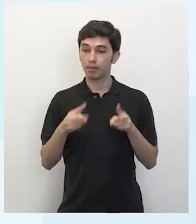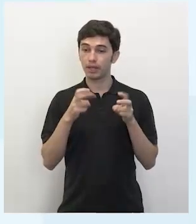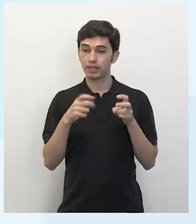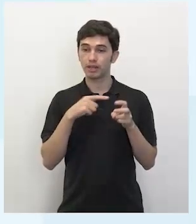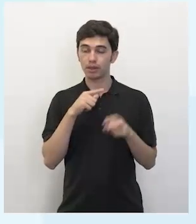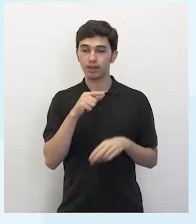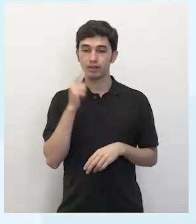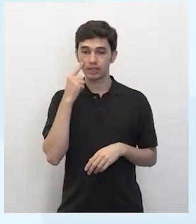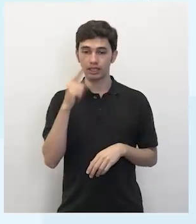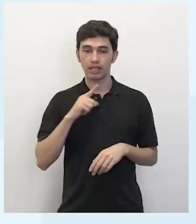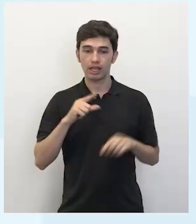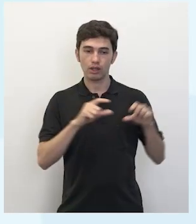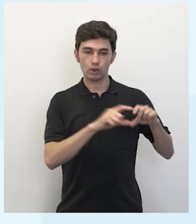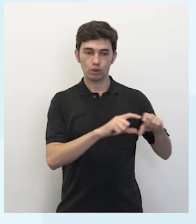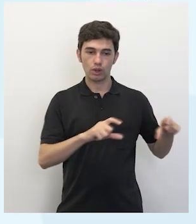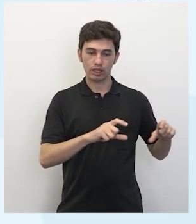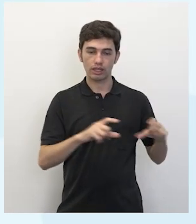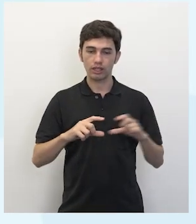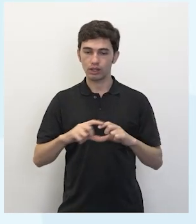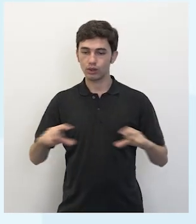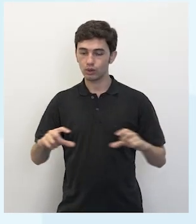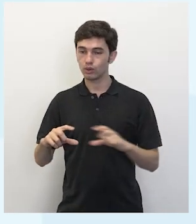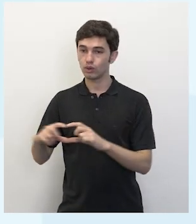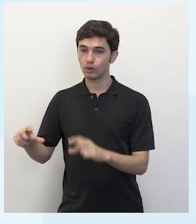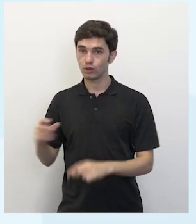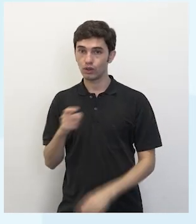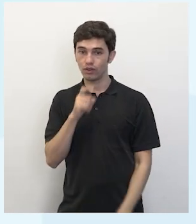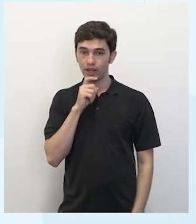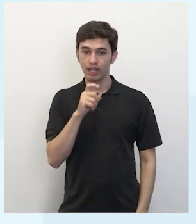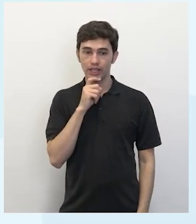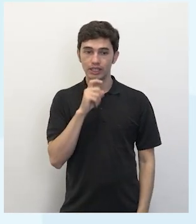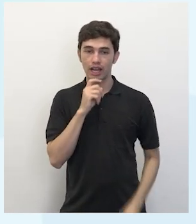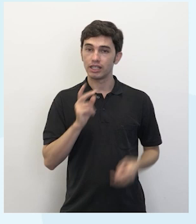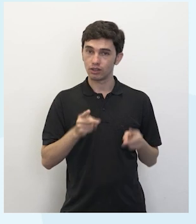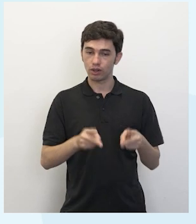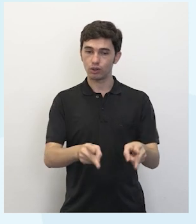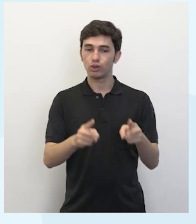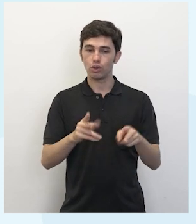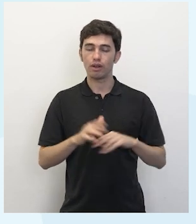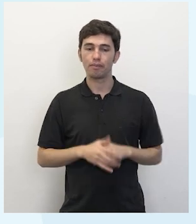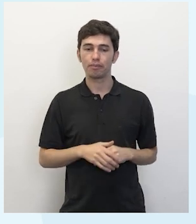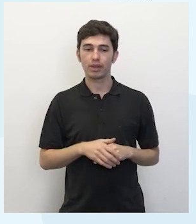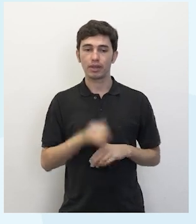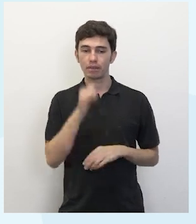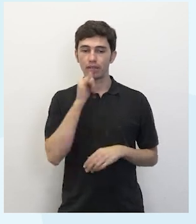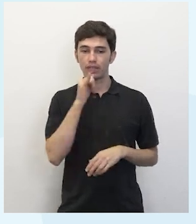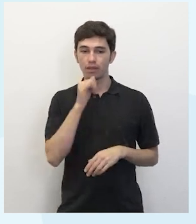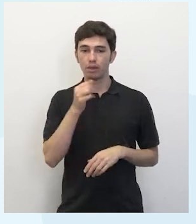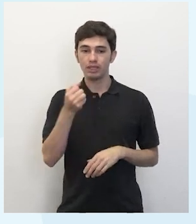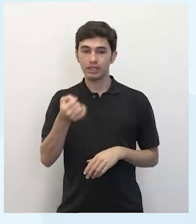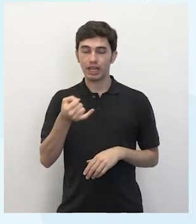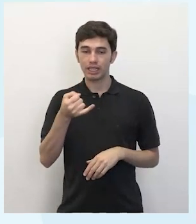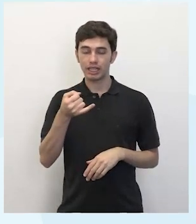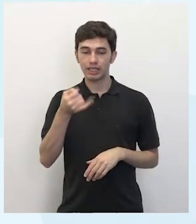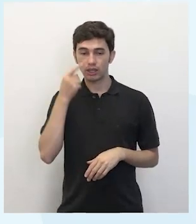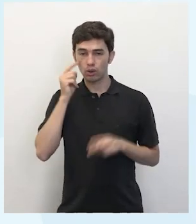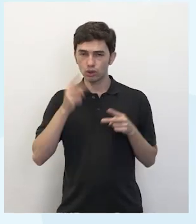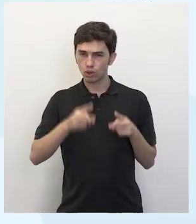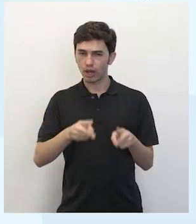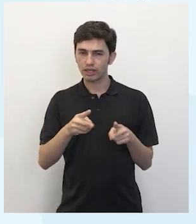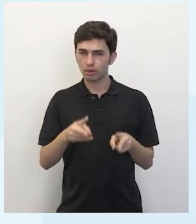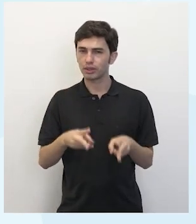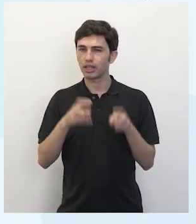quadrinhos verdes, tá? A gente vai dar sequência aí. Olha, se a gente continuasse aqui, observando as reticências, o que a gente teria,